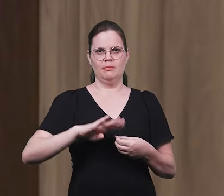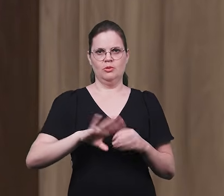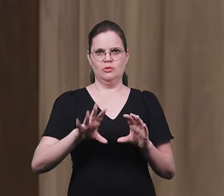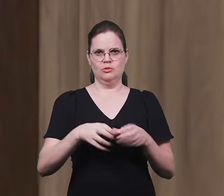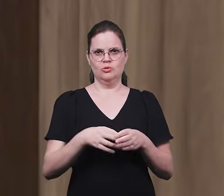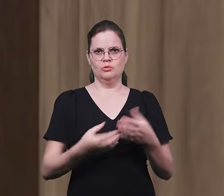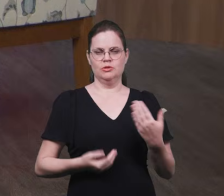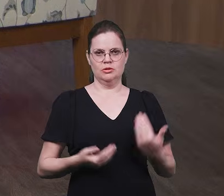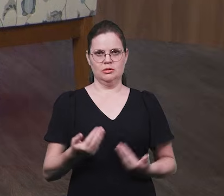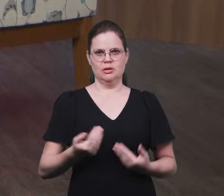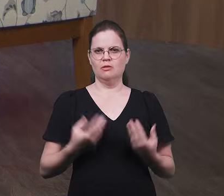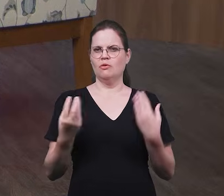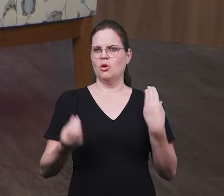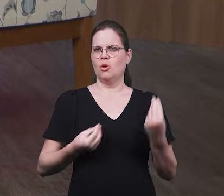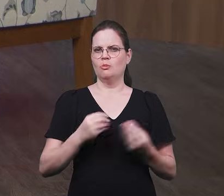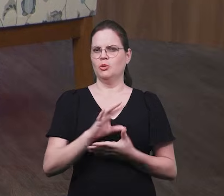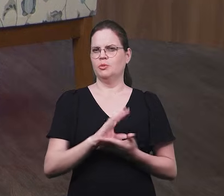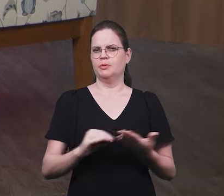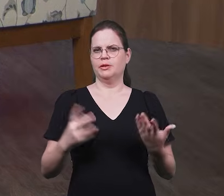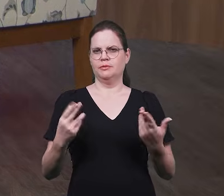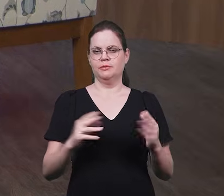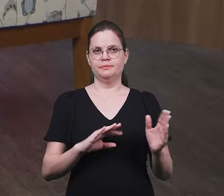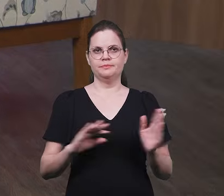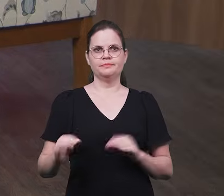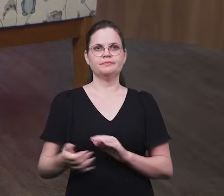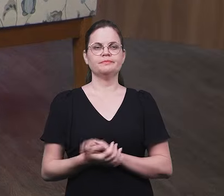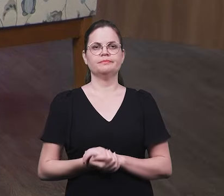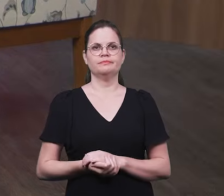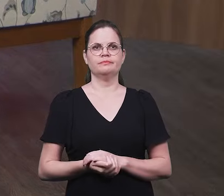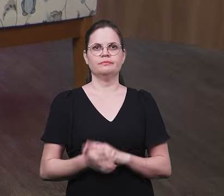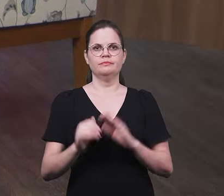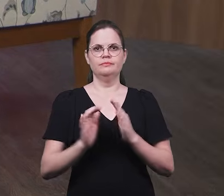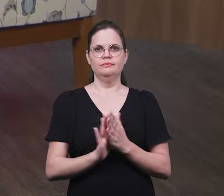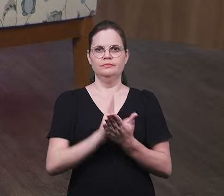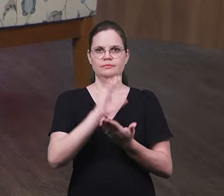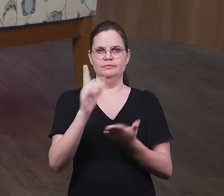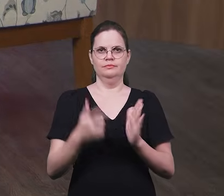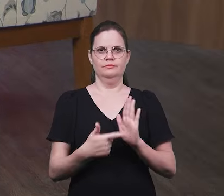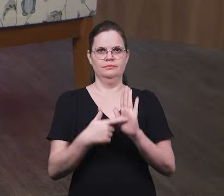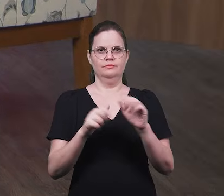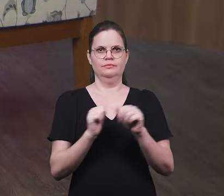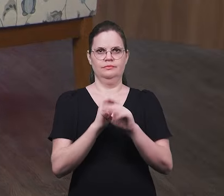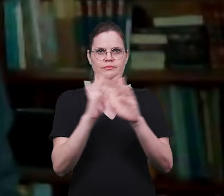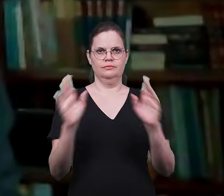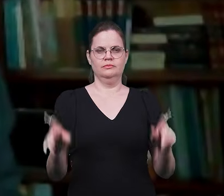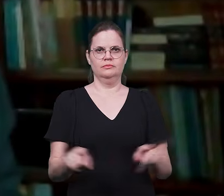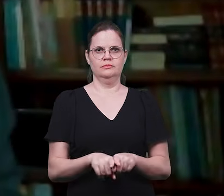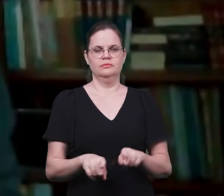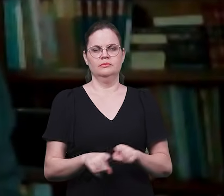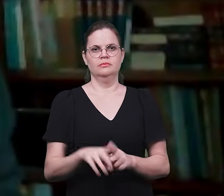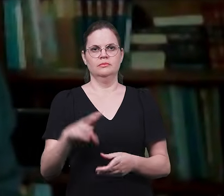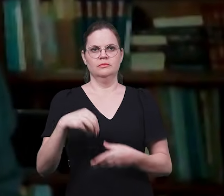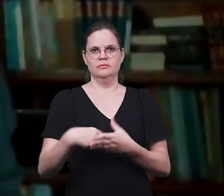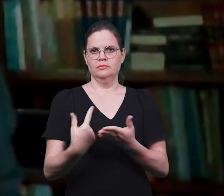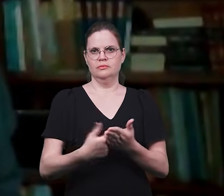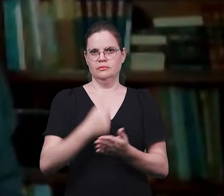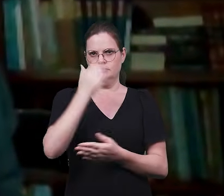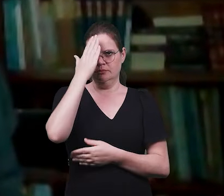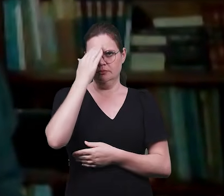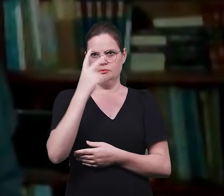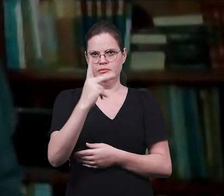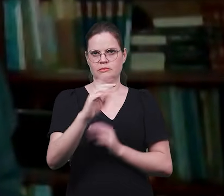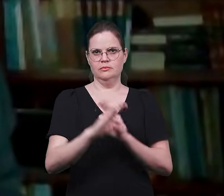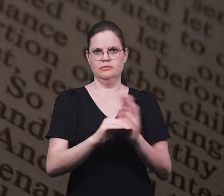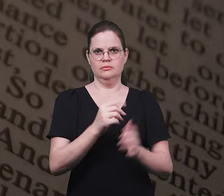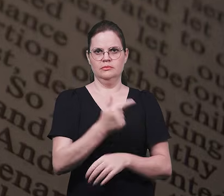cultura babilônica? Bom, a própria palavra, ela orienta, né, Antônio Carlos, pastor Antônio Carlos, e explica, né?